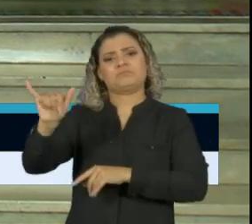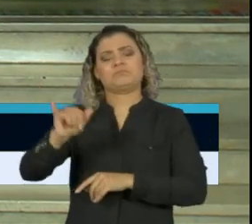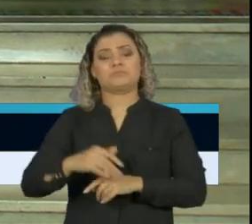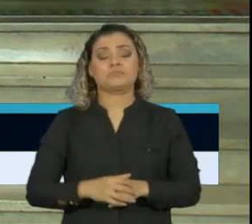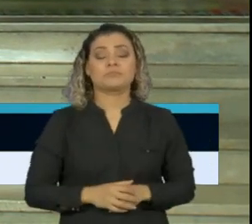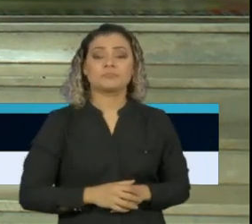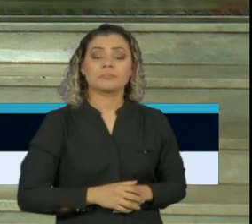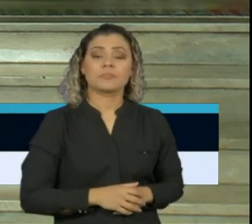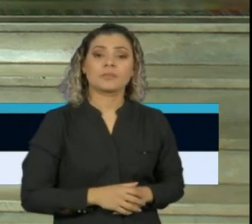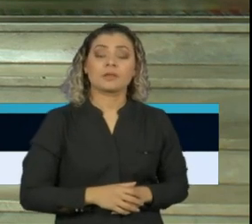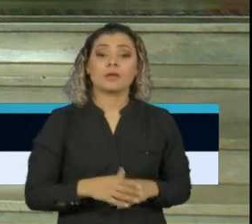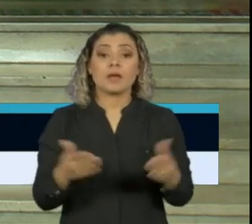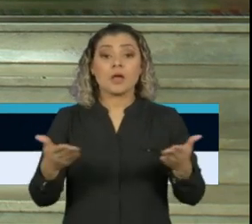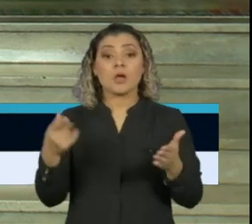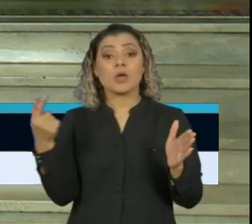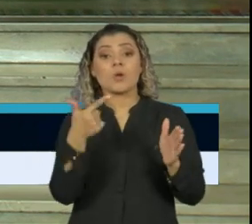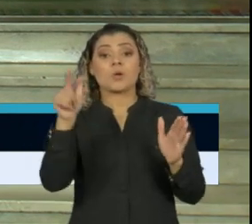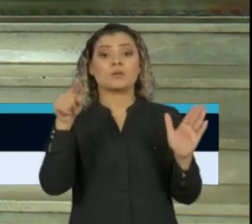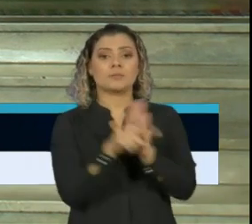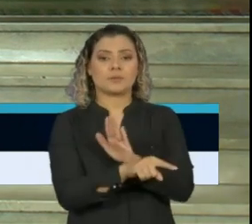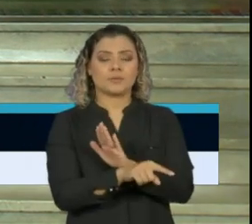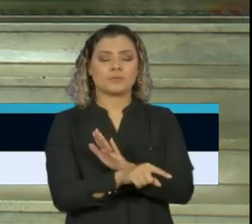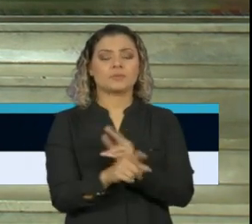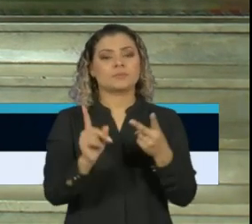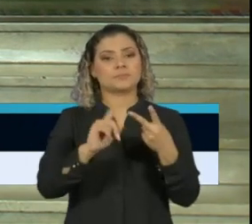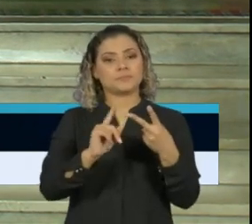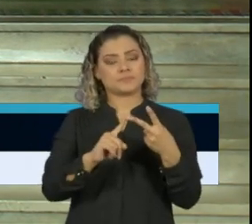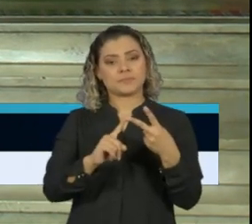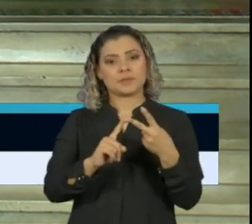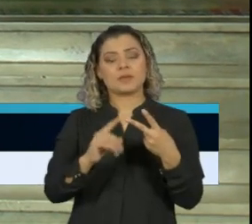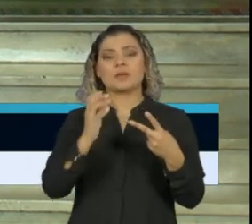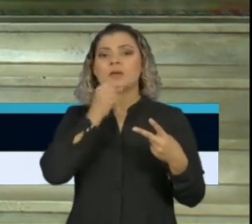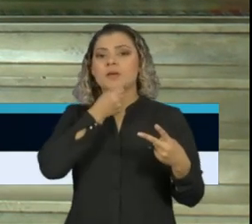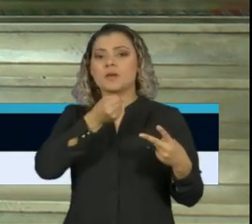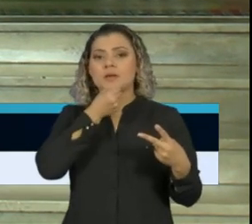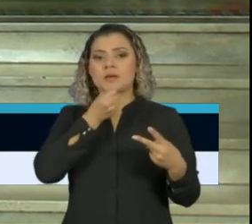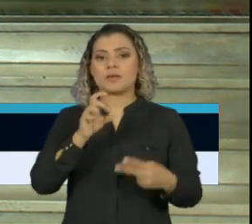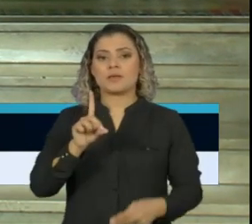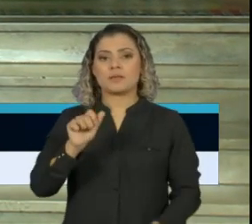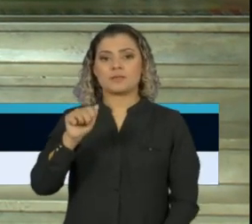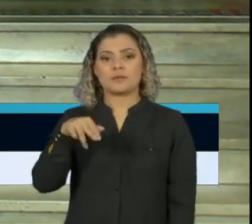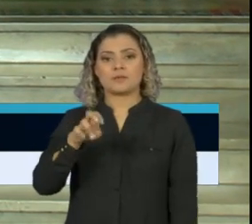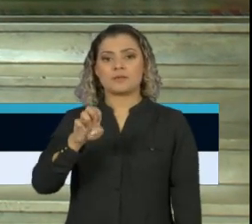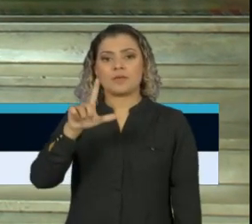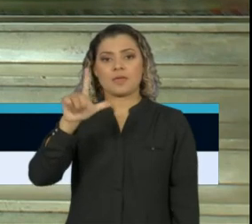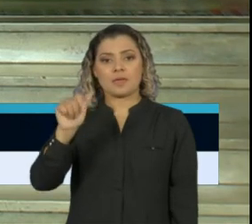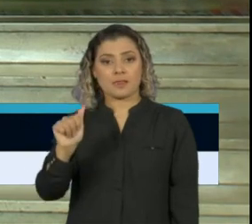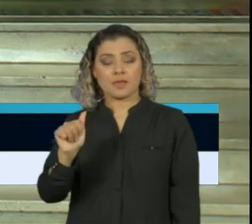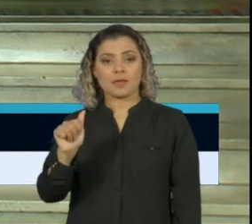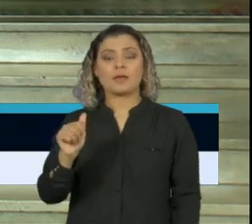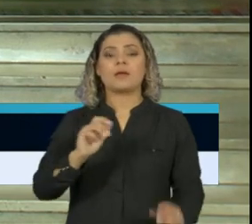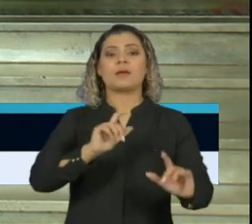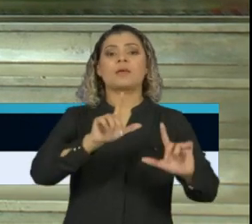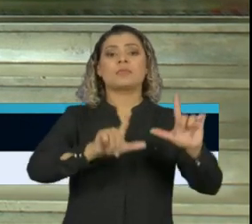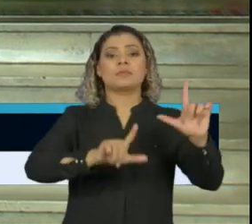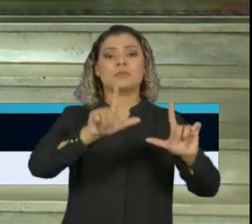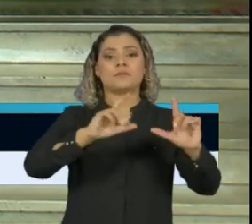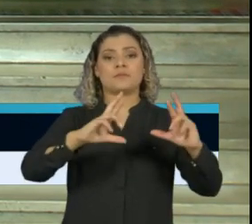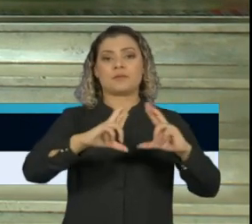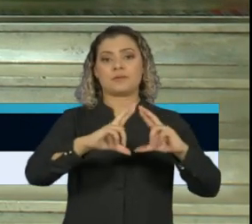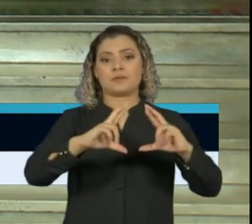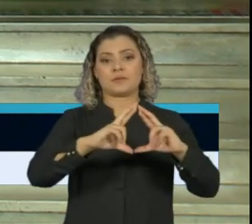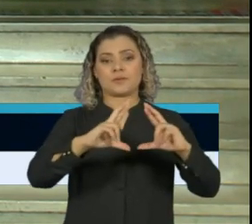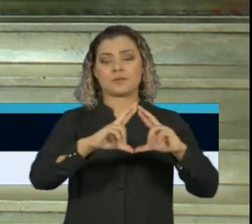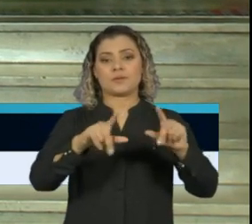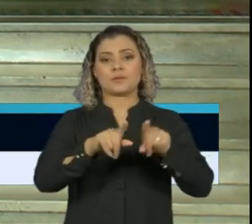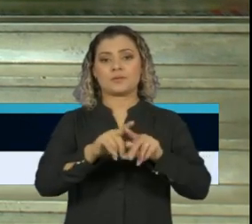Vamos agora a uma próxima pergunta, também presencial, da jornalista Daniela Salerno, da Record, da TV Record e